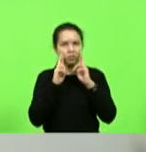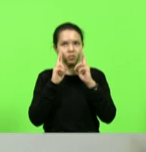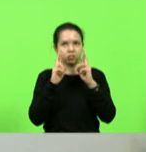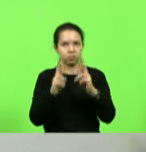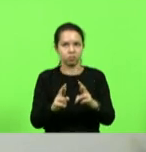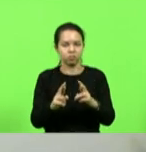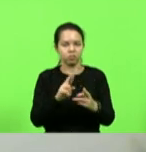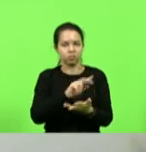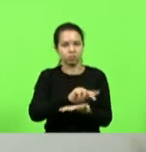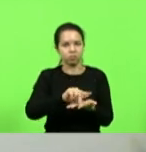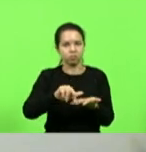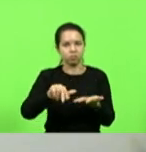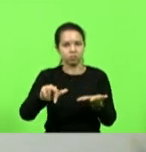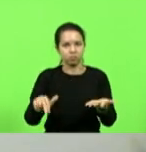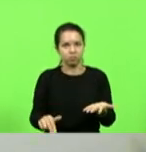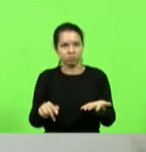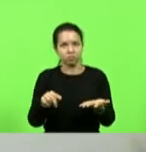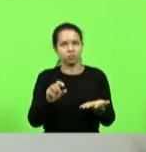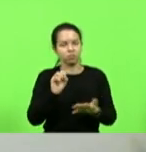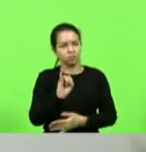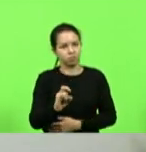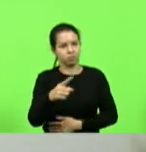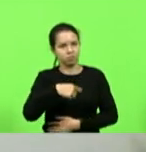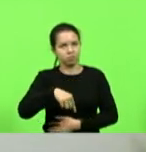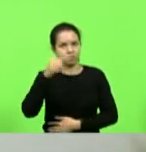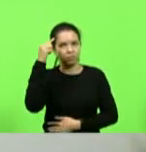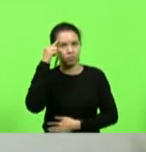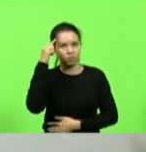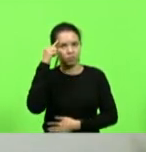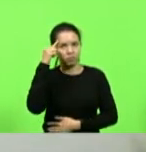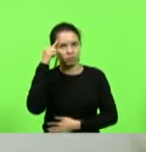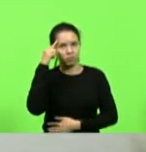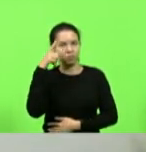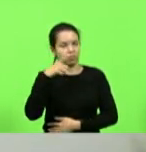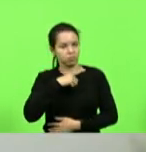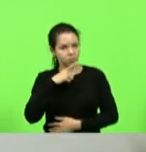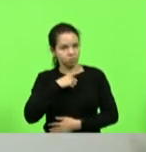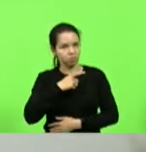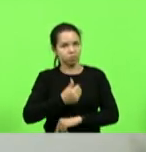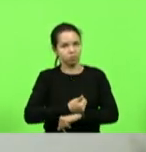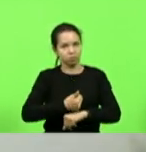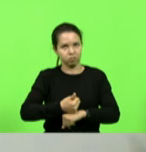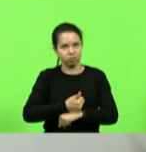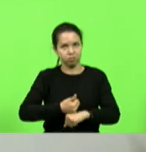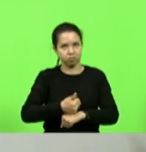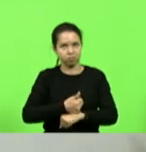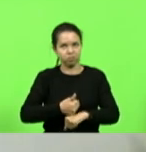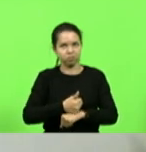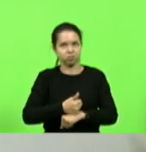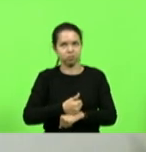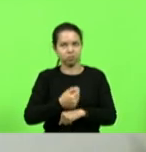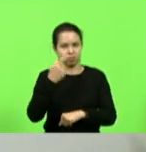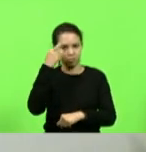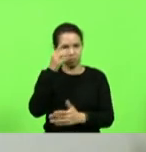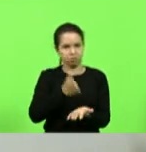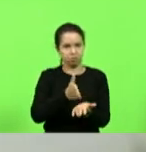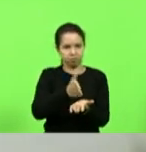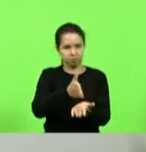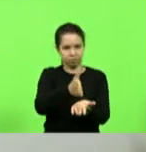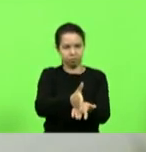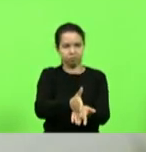diversidade. Então, se a gente pensar a existência desses profissionais com este viés